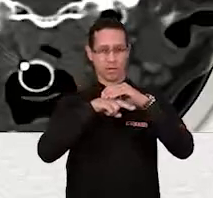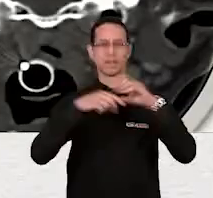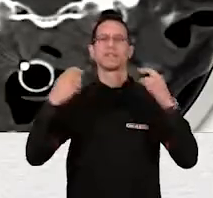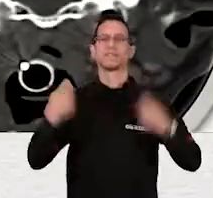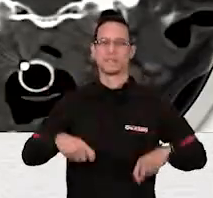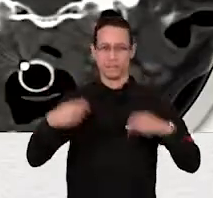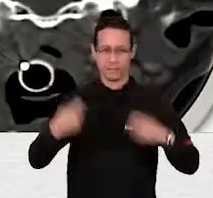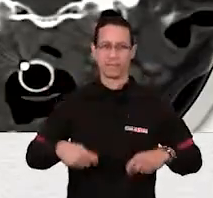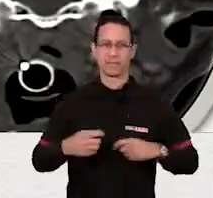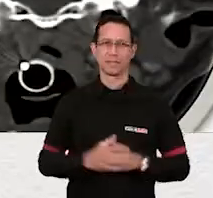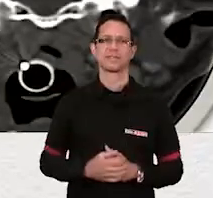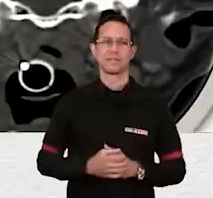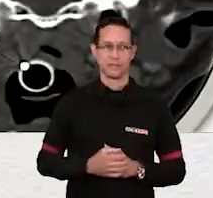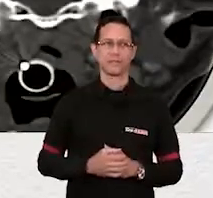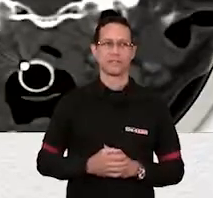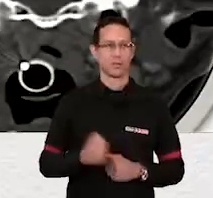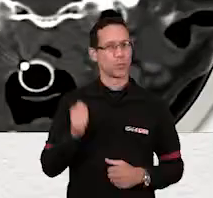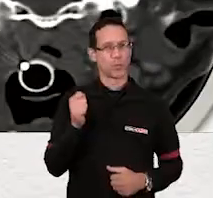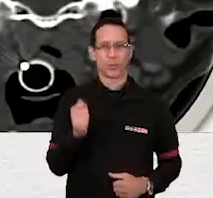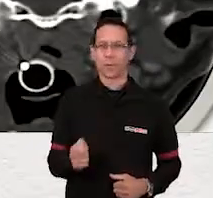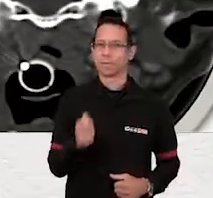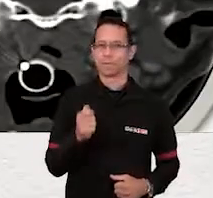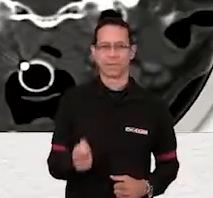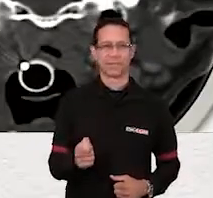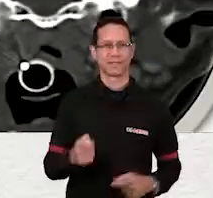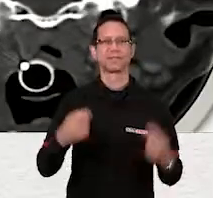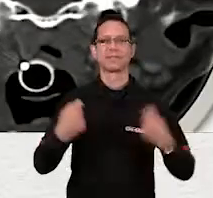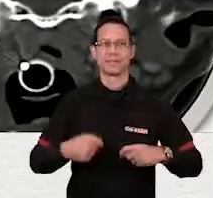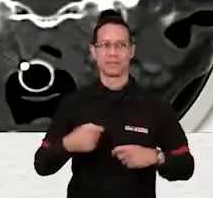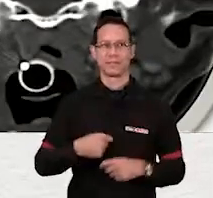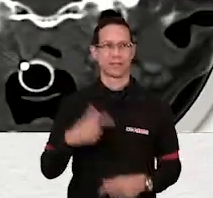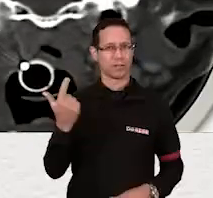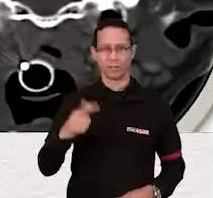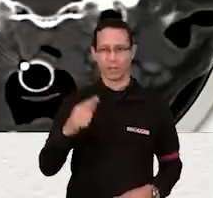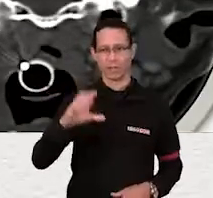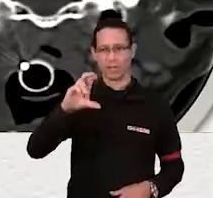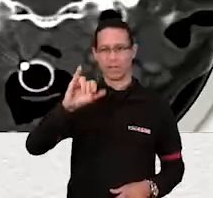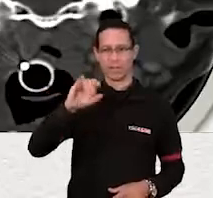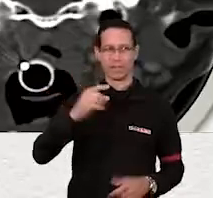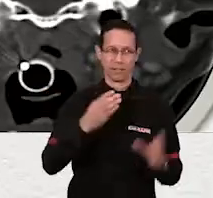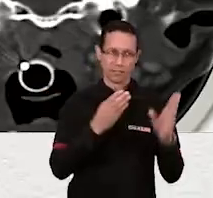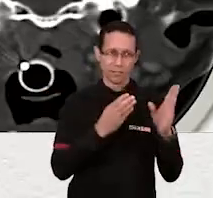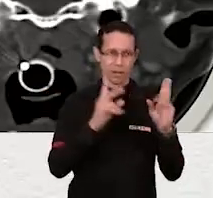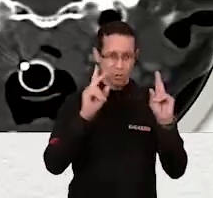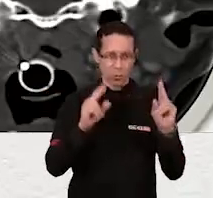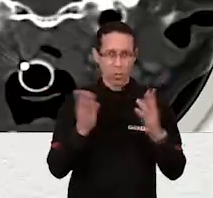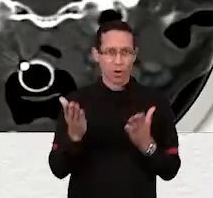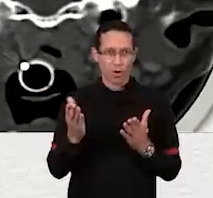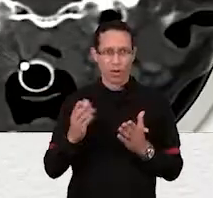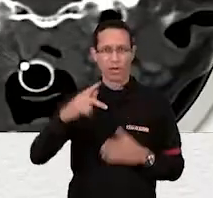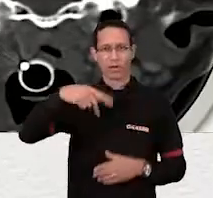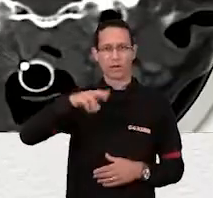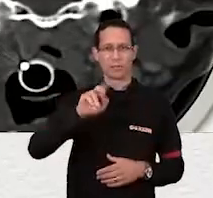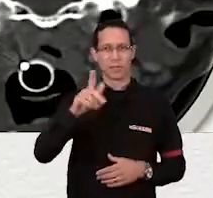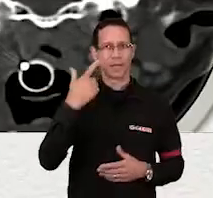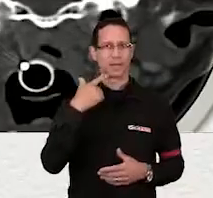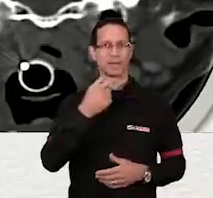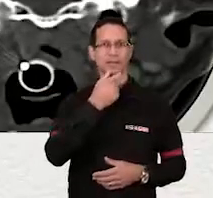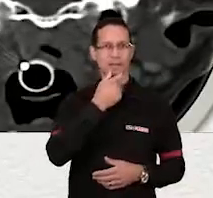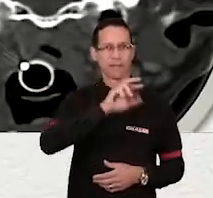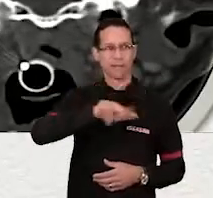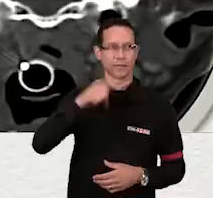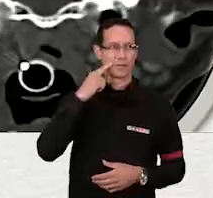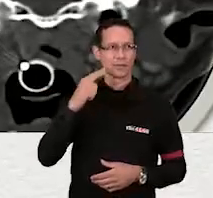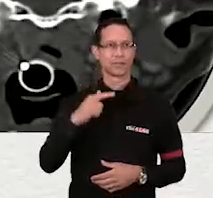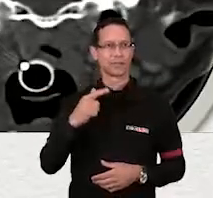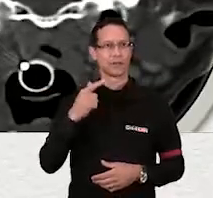obrigatórios. Não dá. Eu tenho certeza que a Cris recebe no consultório dela encaminhamento de pug, bulldog francês, bulldog inglês, fala, veio para